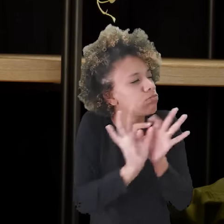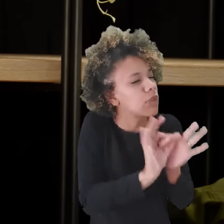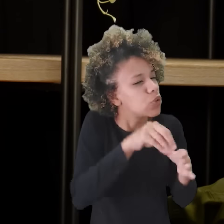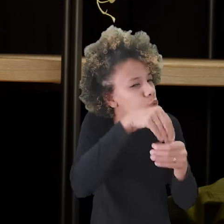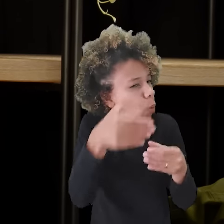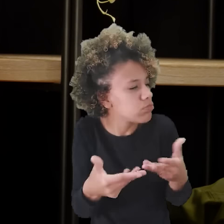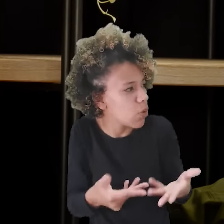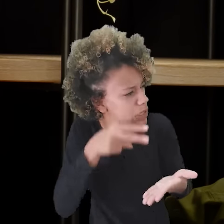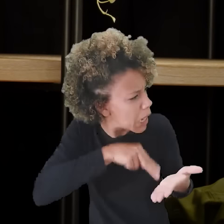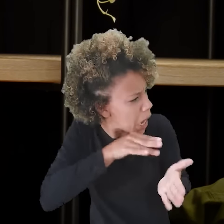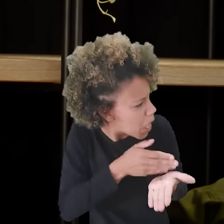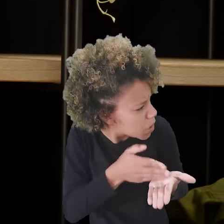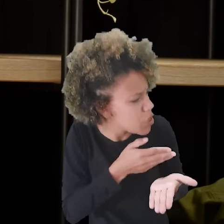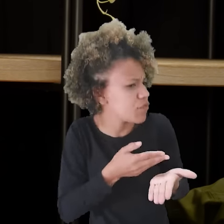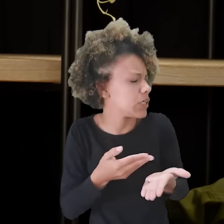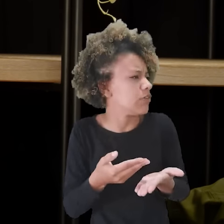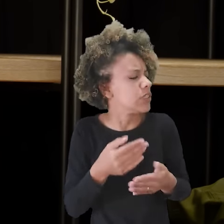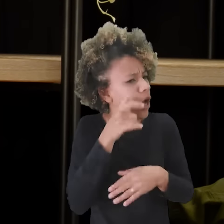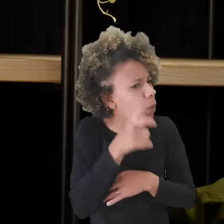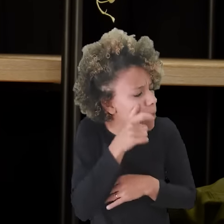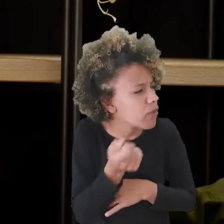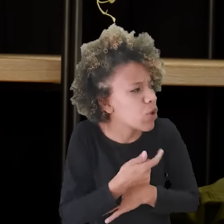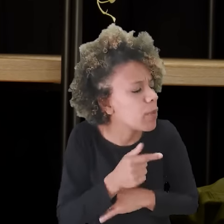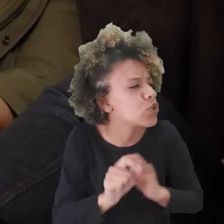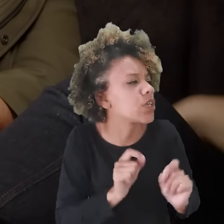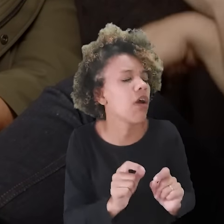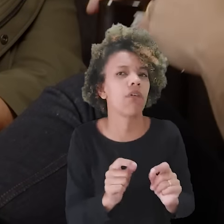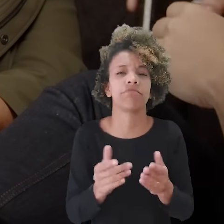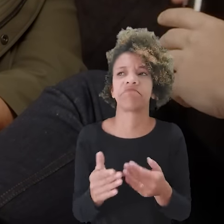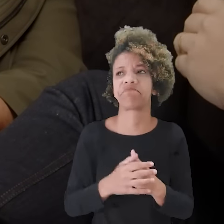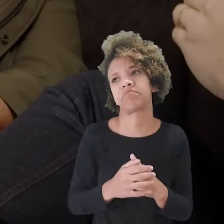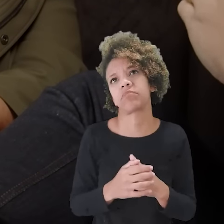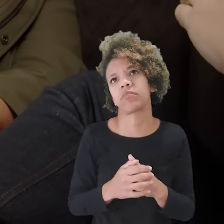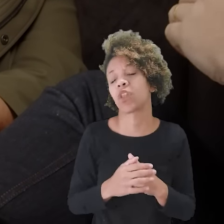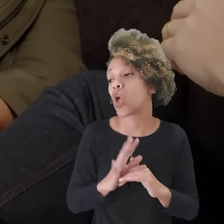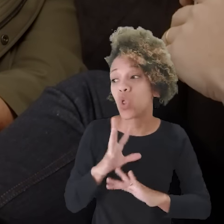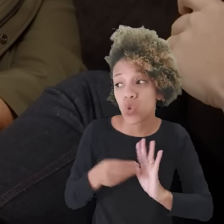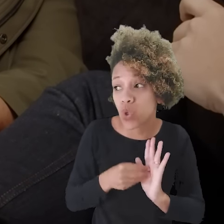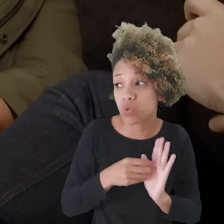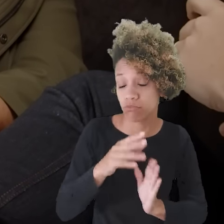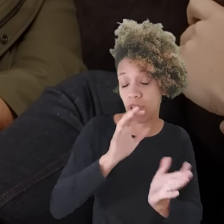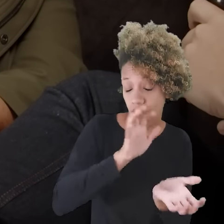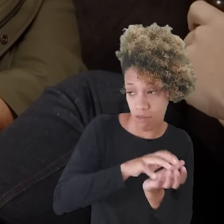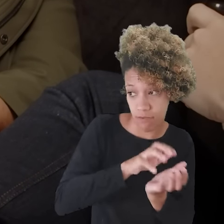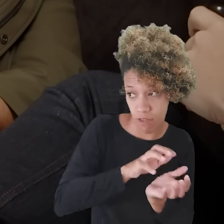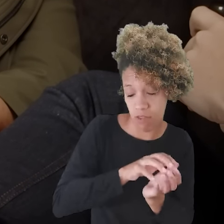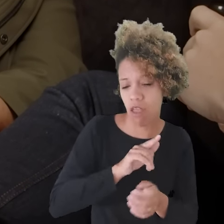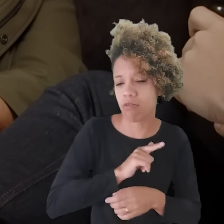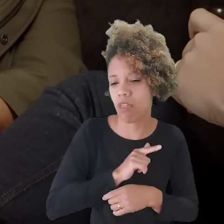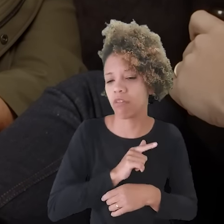vendas lei livro pra caramba desde cedo vocês acompanhavam comédia o que que é cara todo todo reciclante tem um